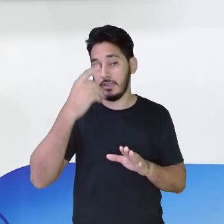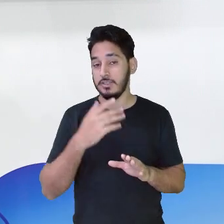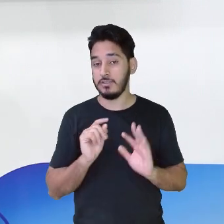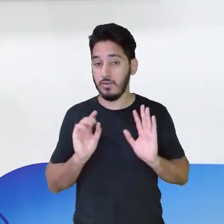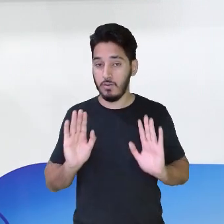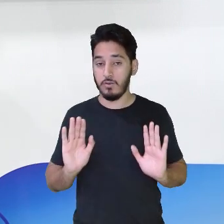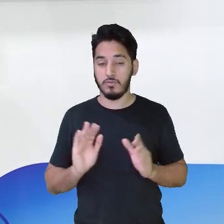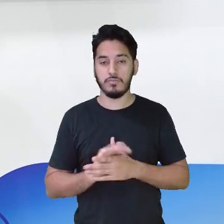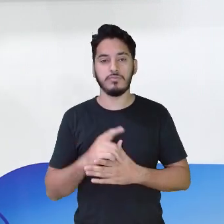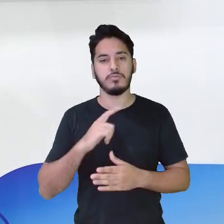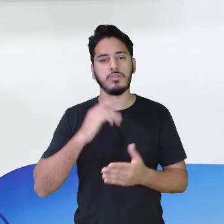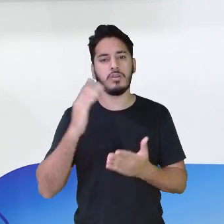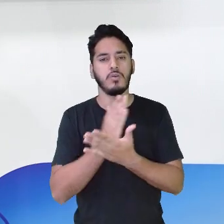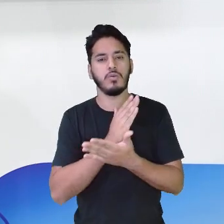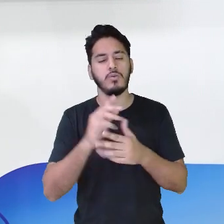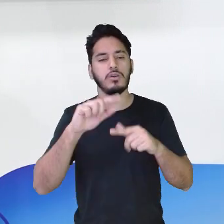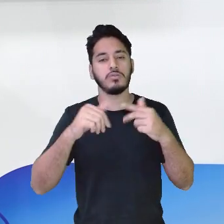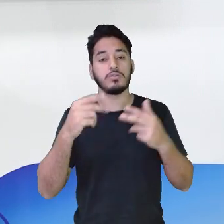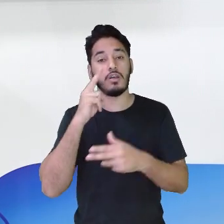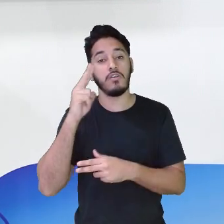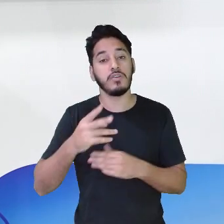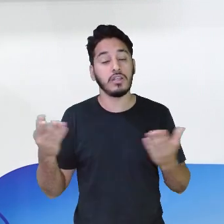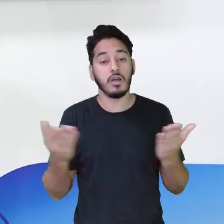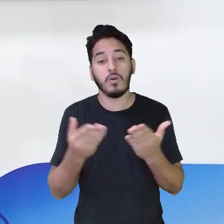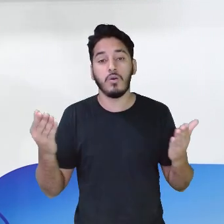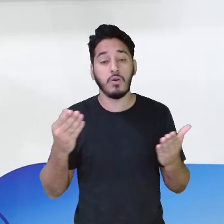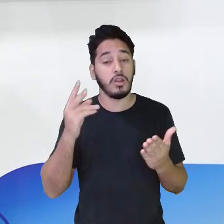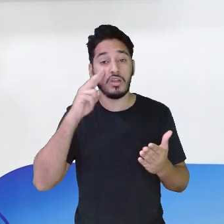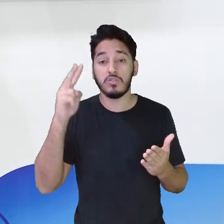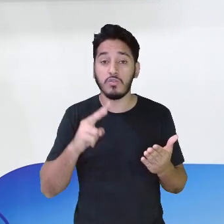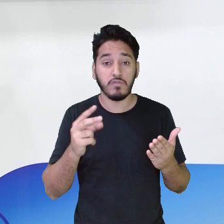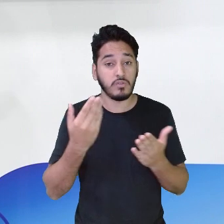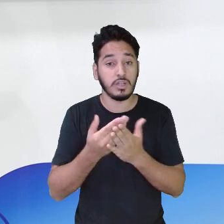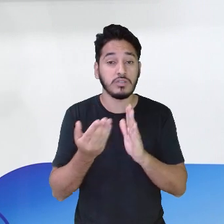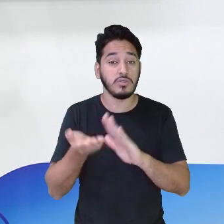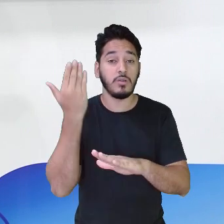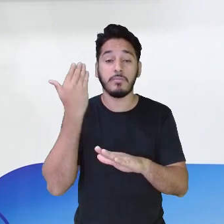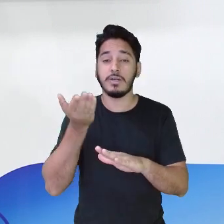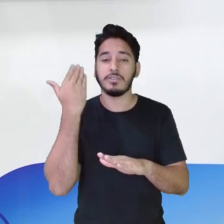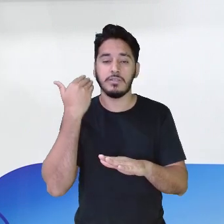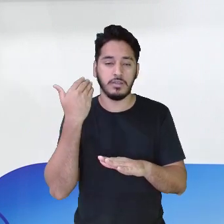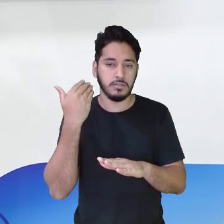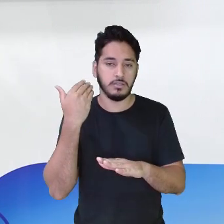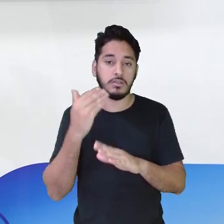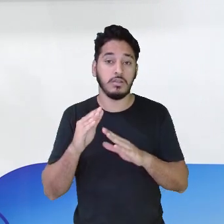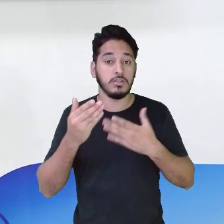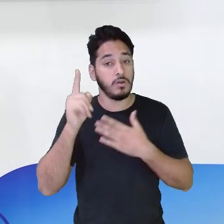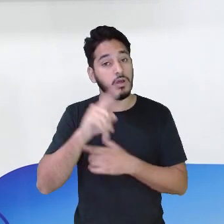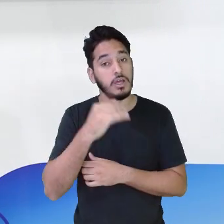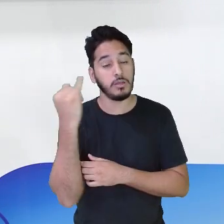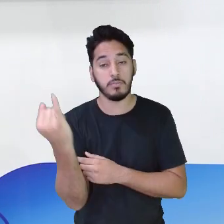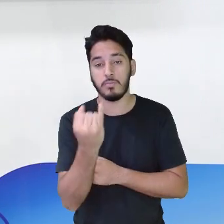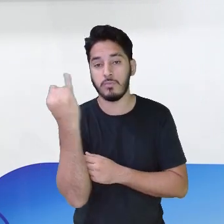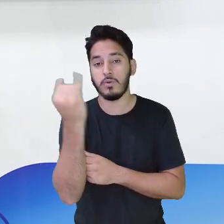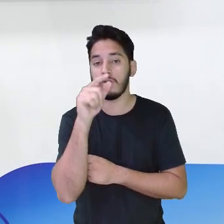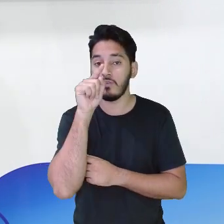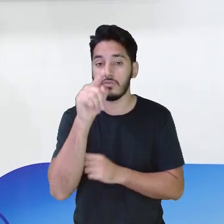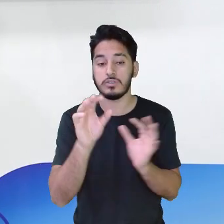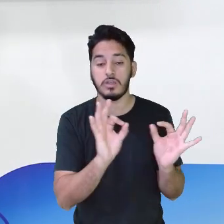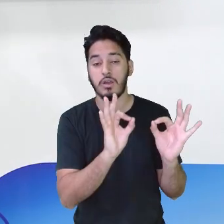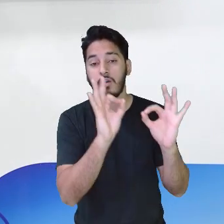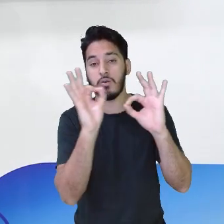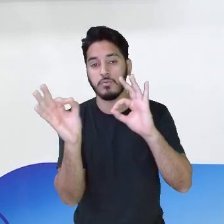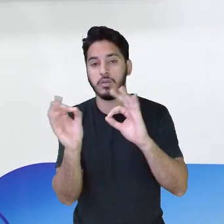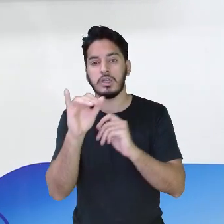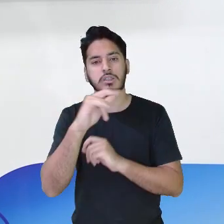comigo. Tem coisas que você está vendo hoje que você não viu nas aulas passadas, então é importantíssimo vocês